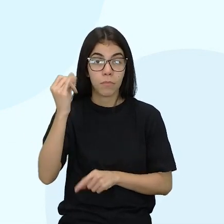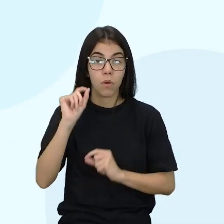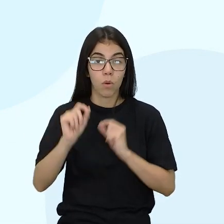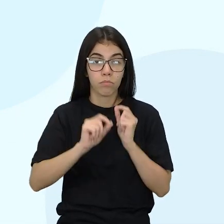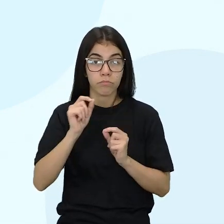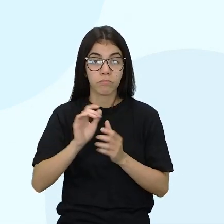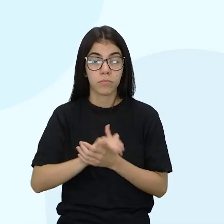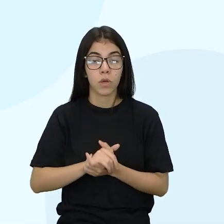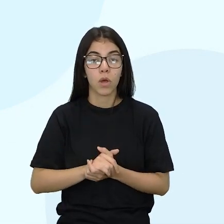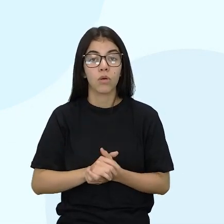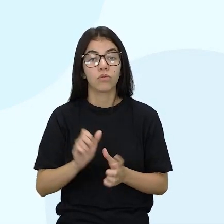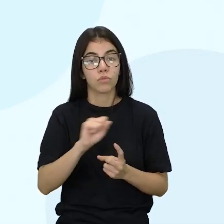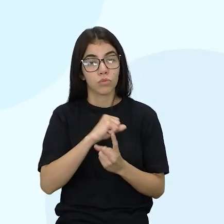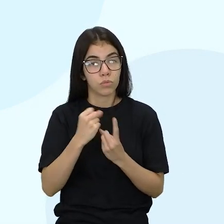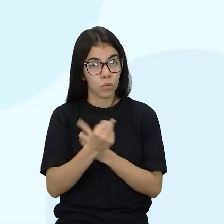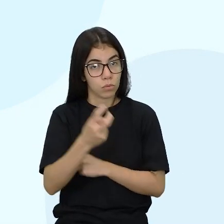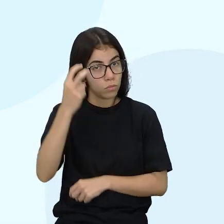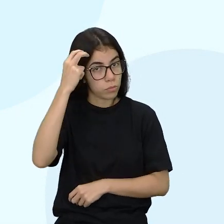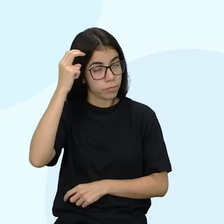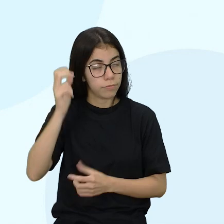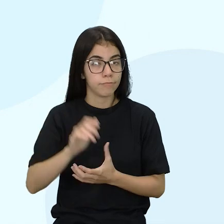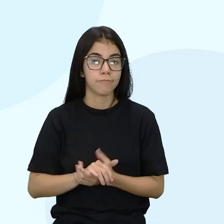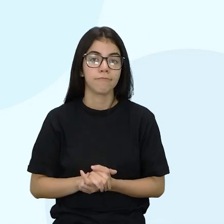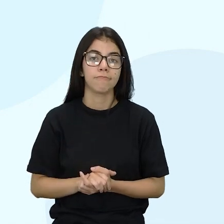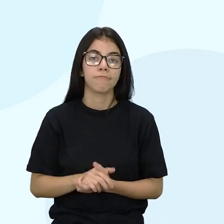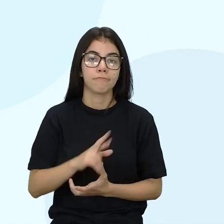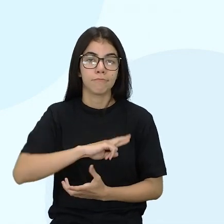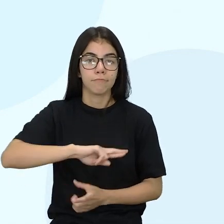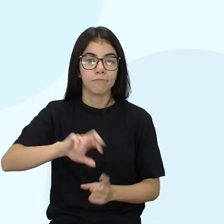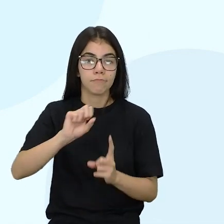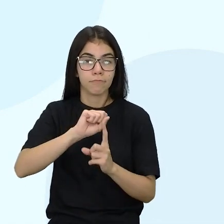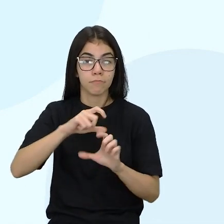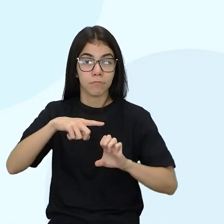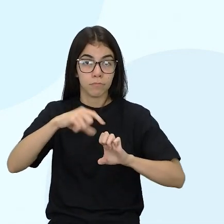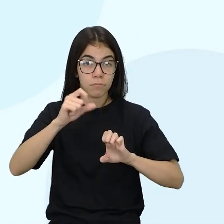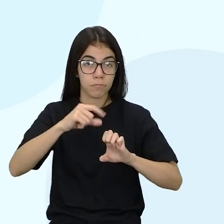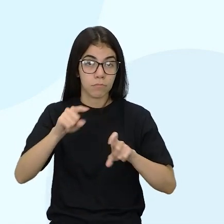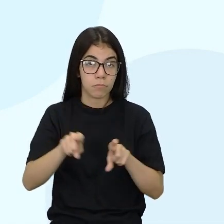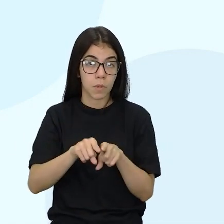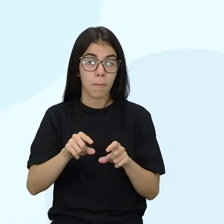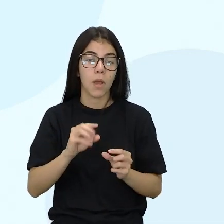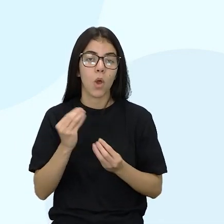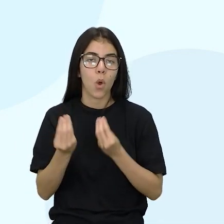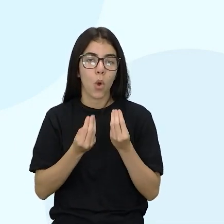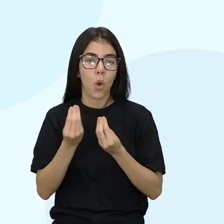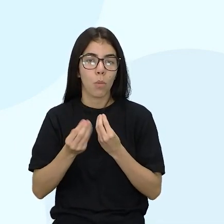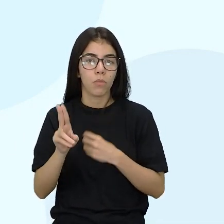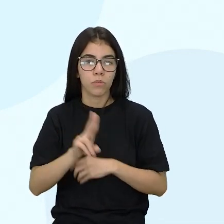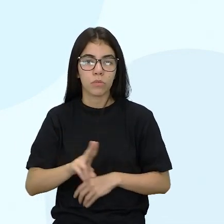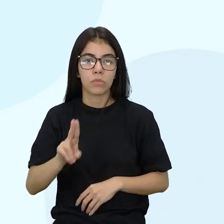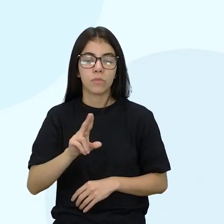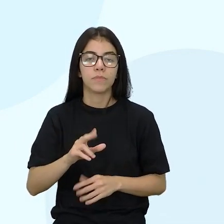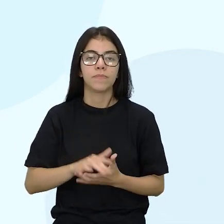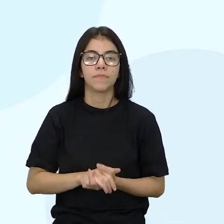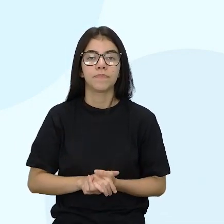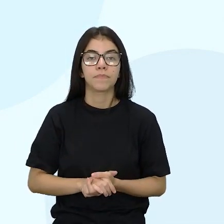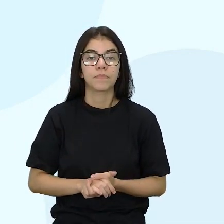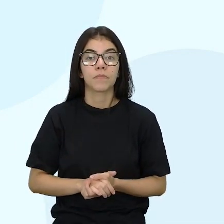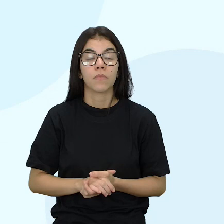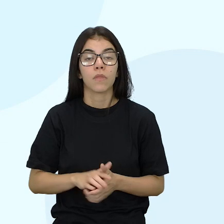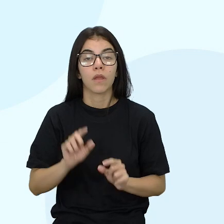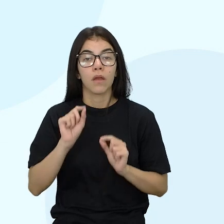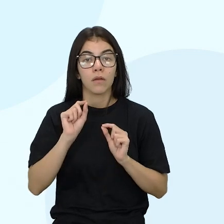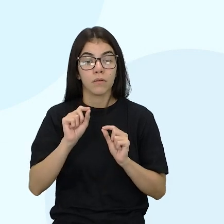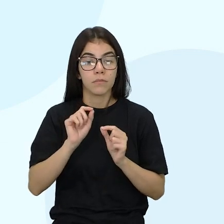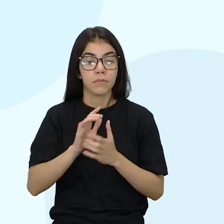sociocultural religiosa e econômica, utilizando conhecimentos transmitidos oralmente e